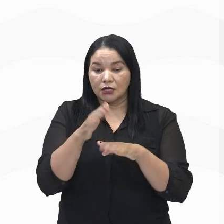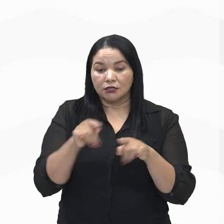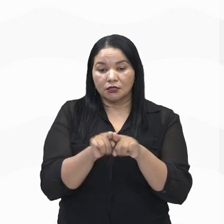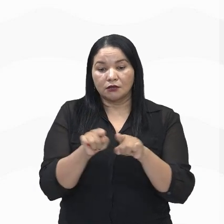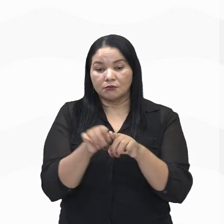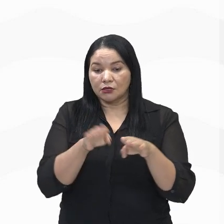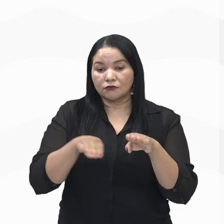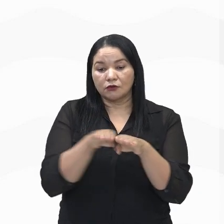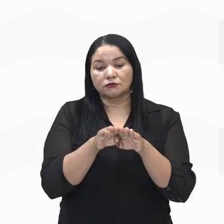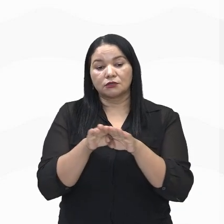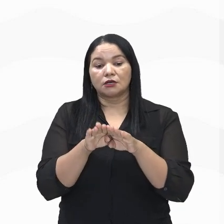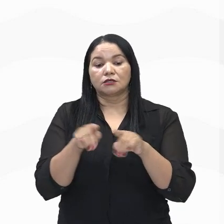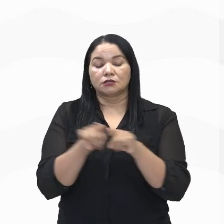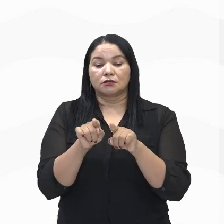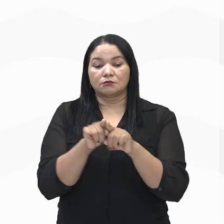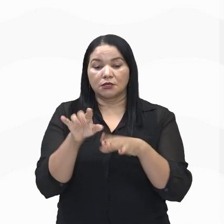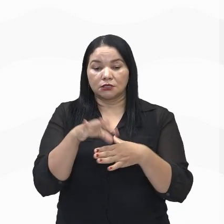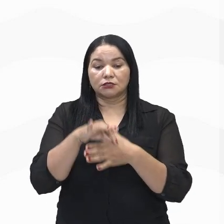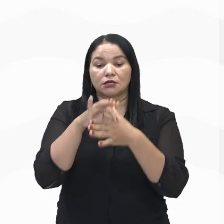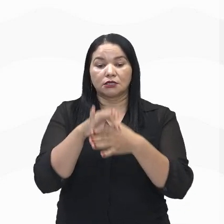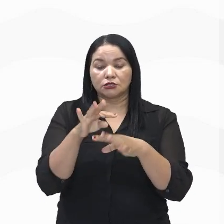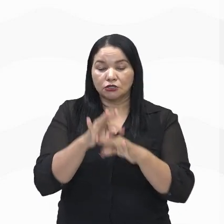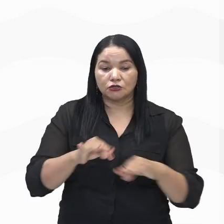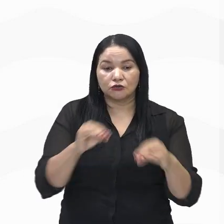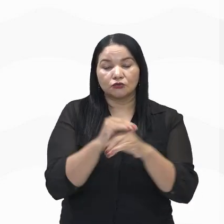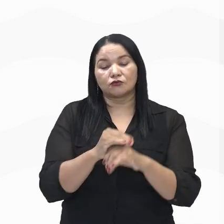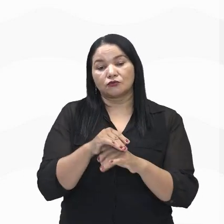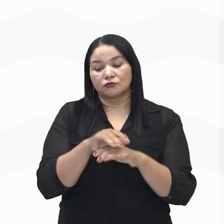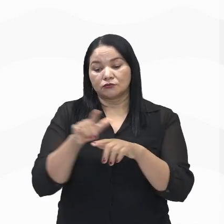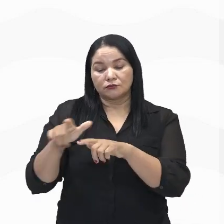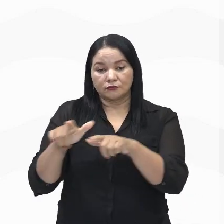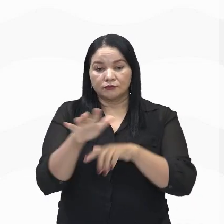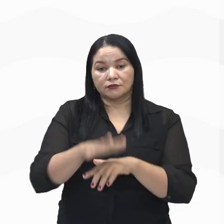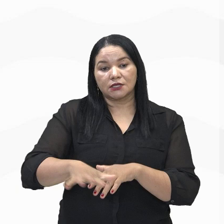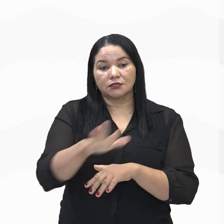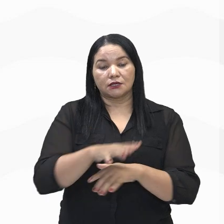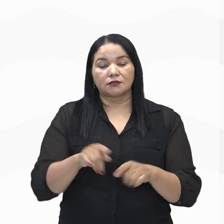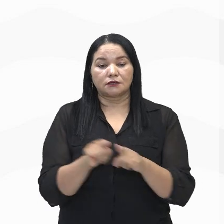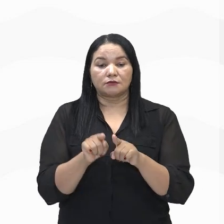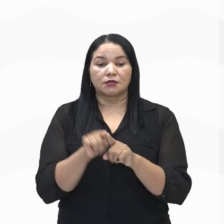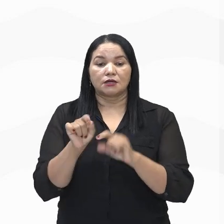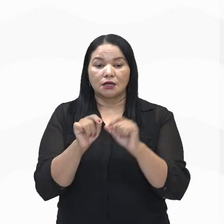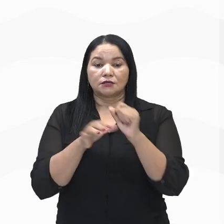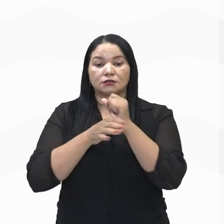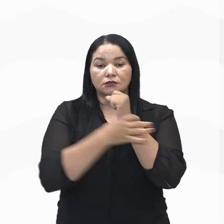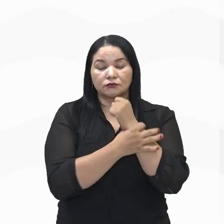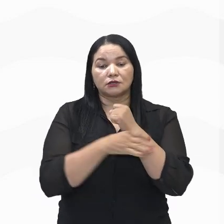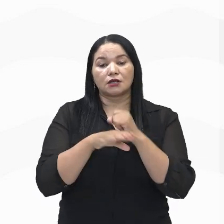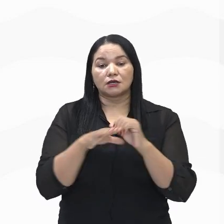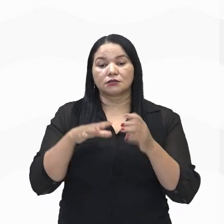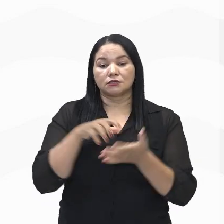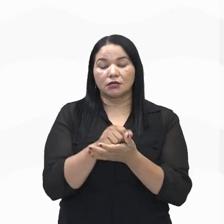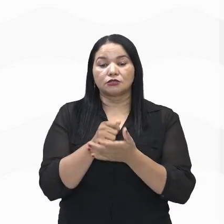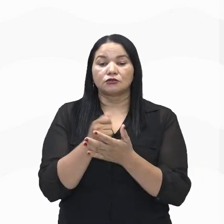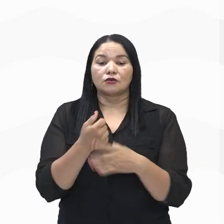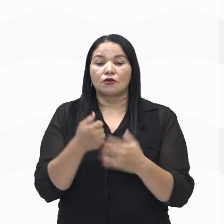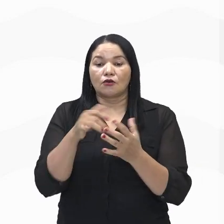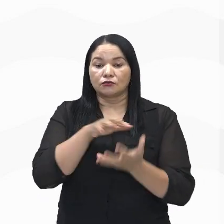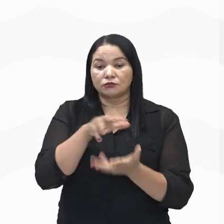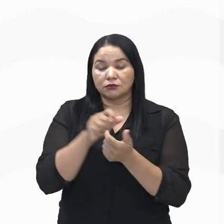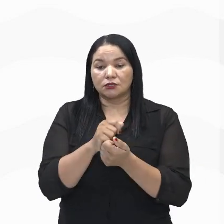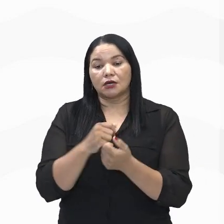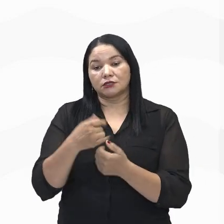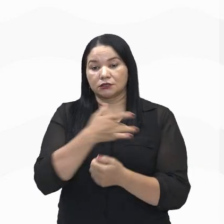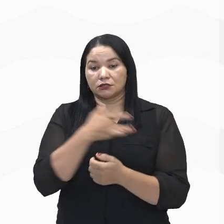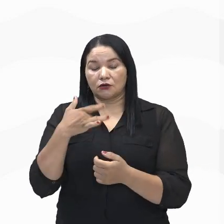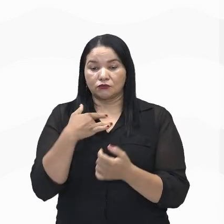na liderança em todas as esferas. E 5.6, assegurar acesso universal à saúde sexual